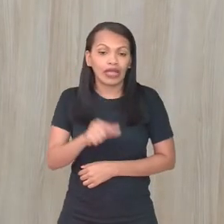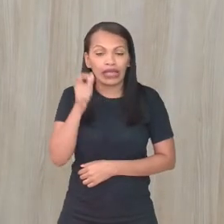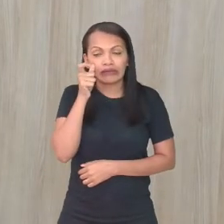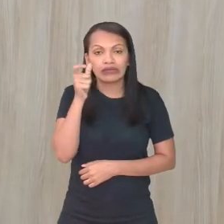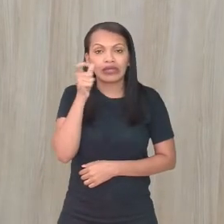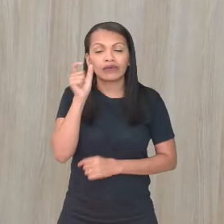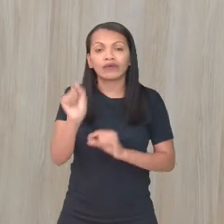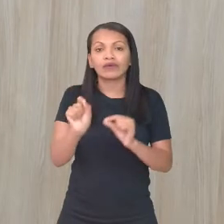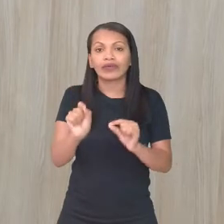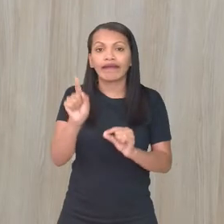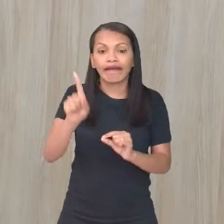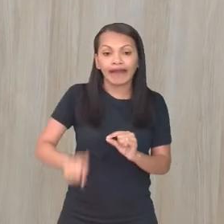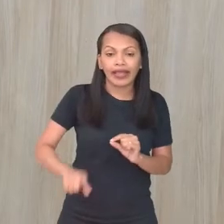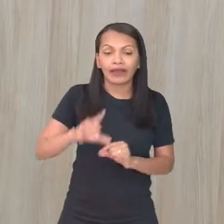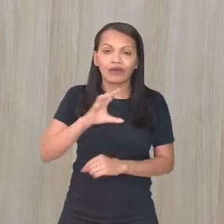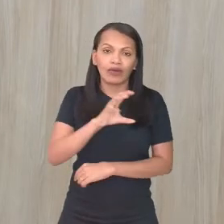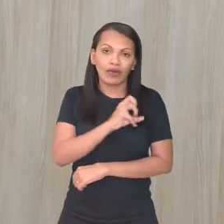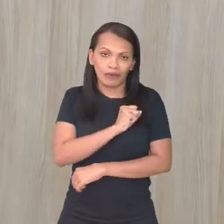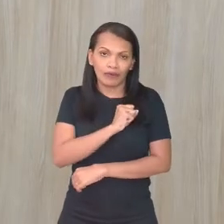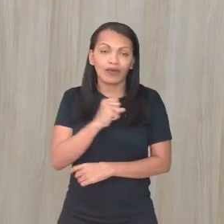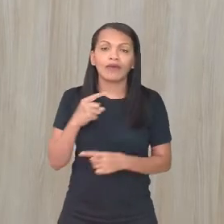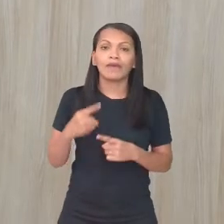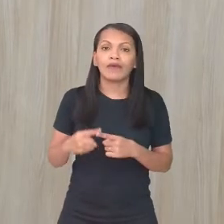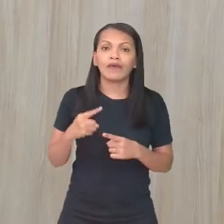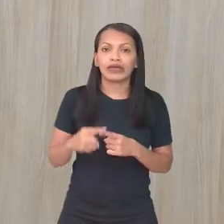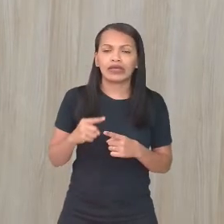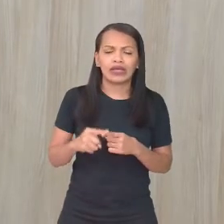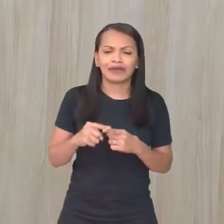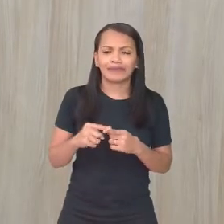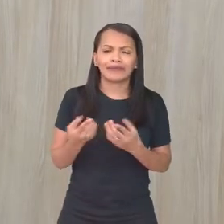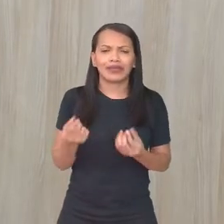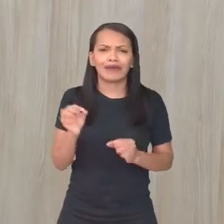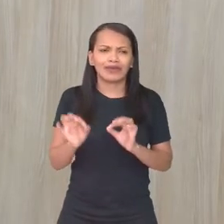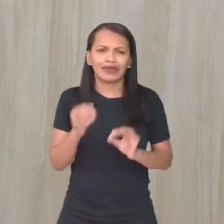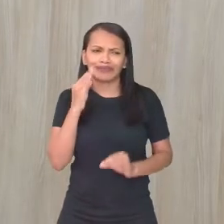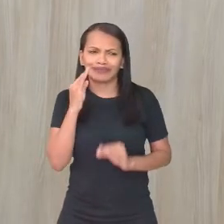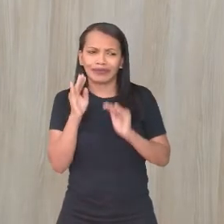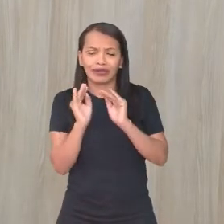respeito do que é o amor. Porque subjugar outra pessoa,